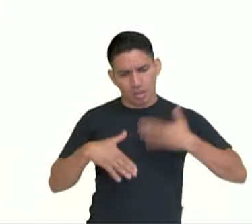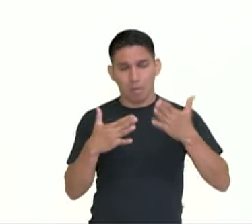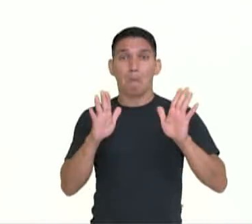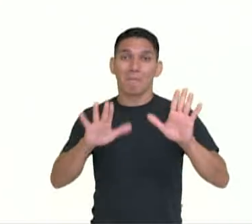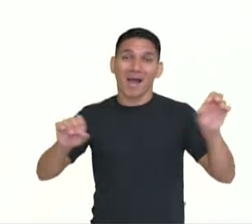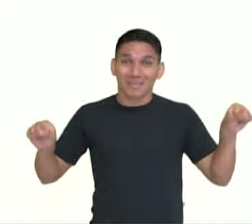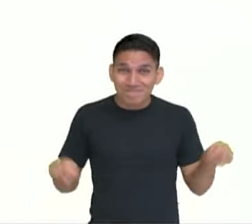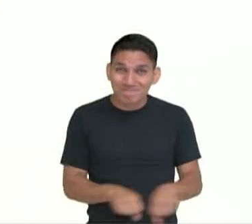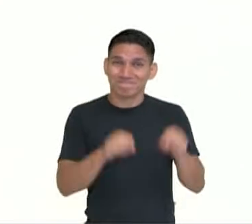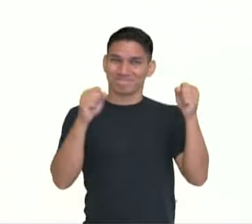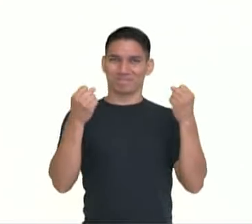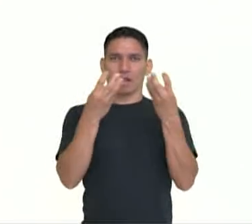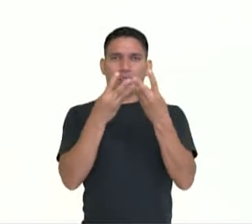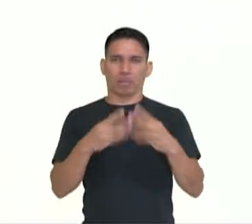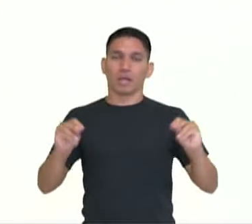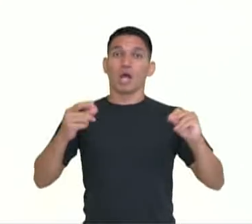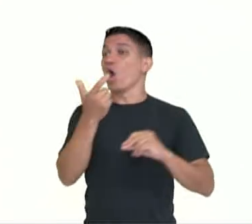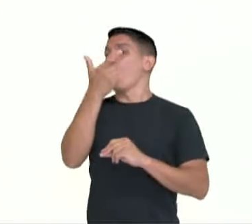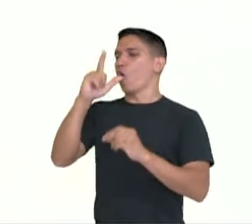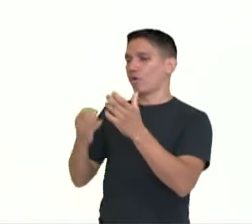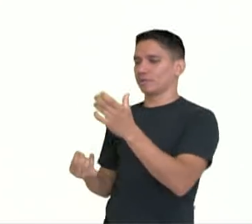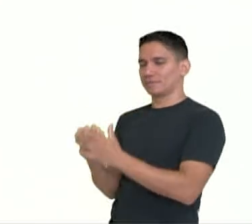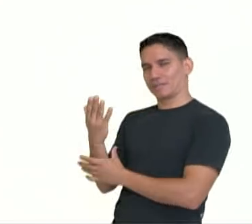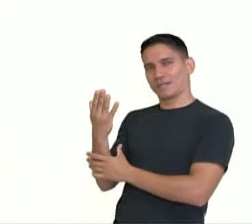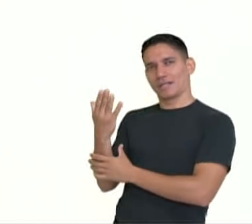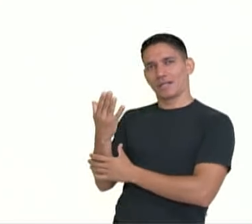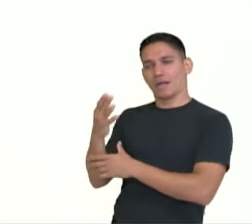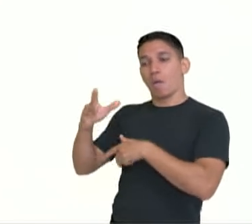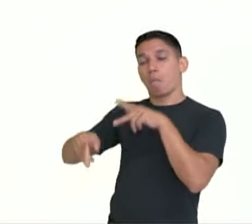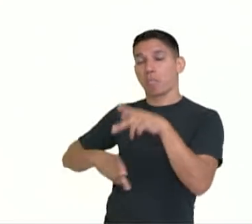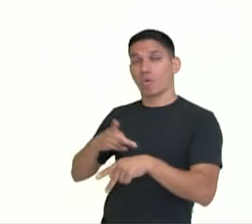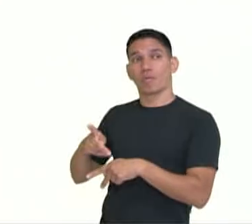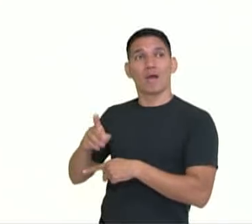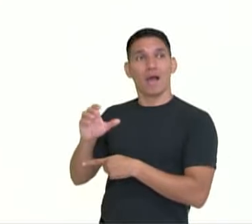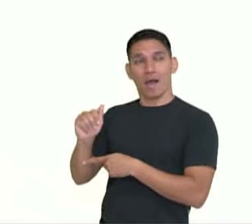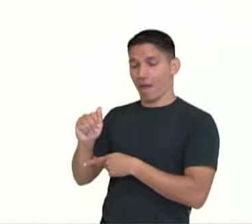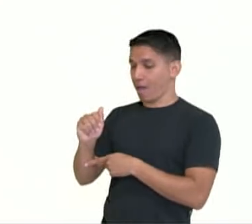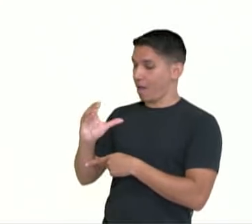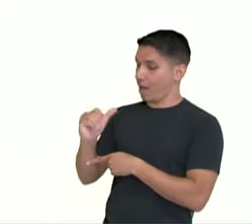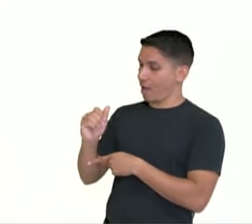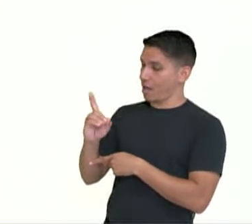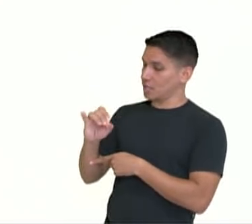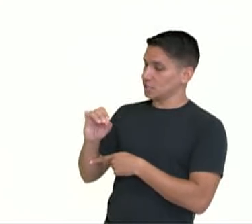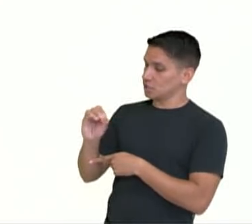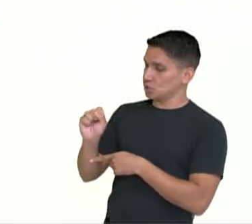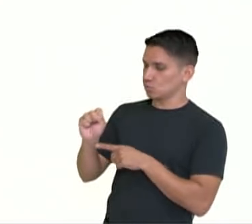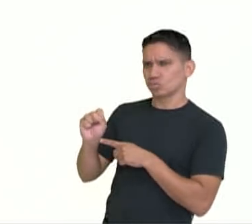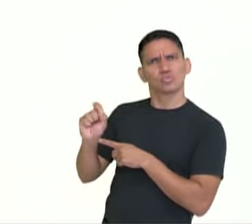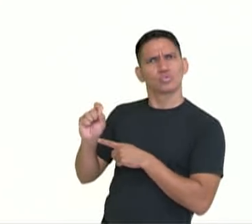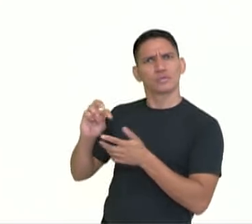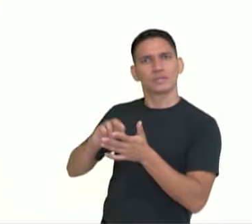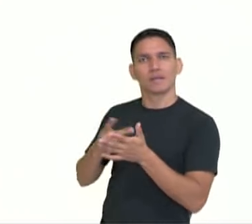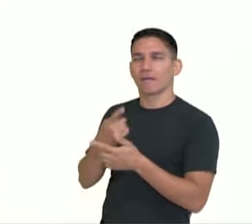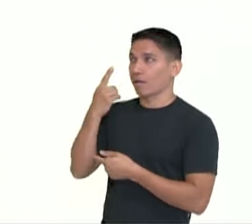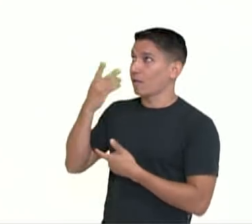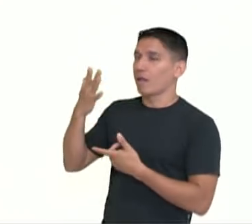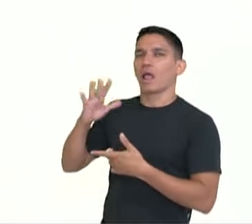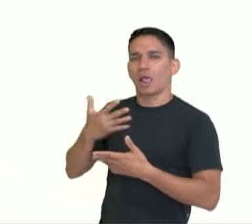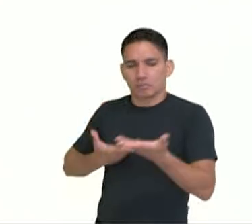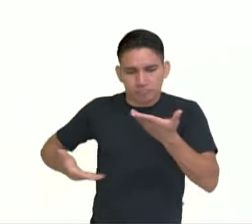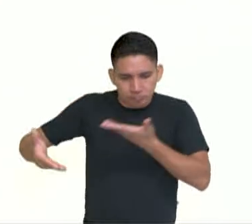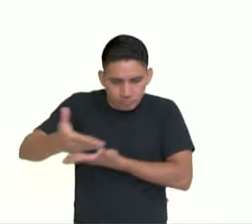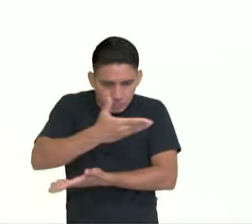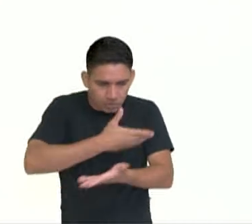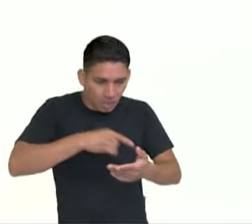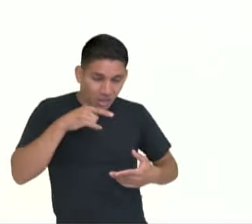outra população nessa região, que são os acádios. Então, envolvidas em conflitos permanentes, as cidades sumérias foram, com o